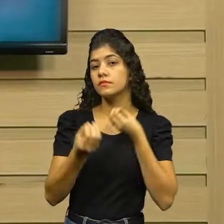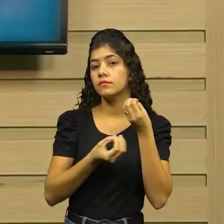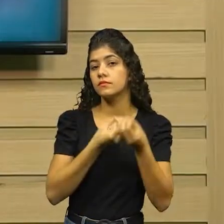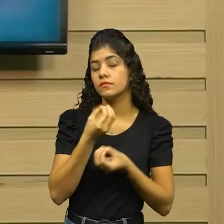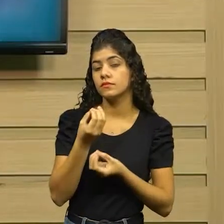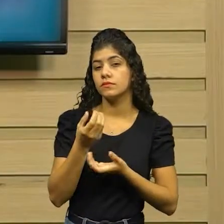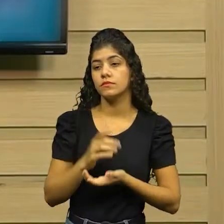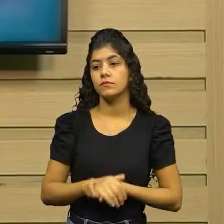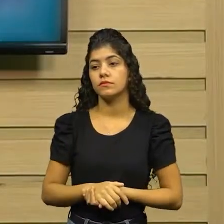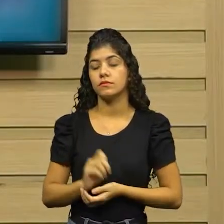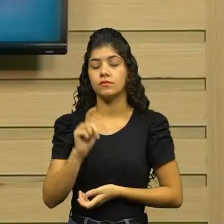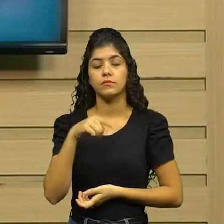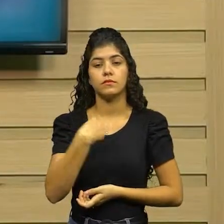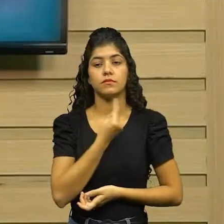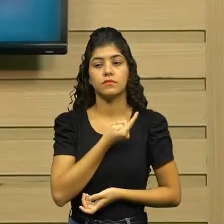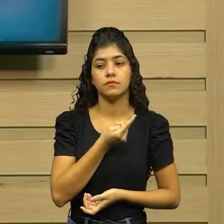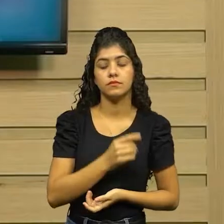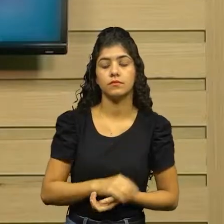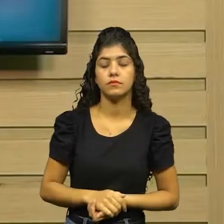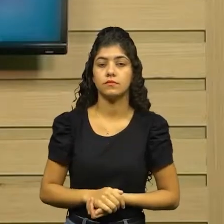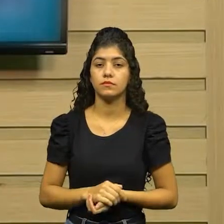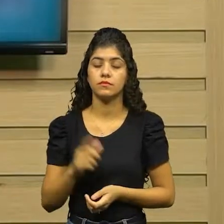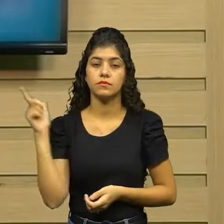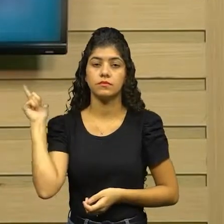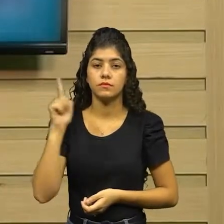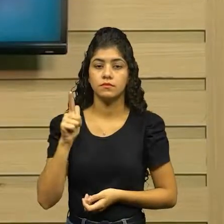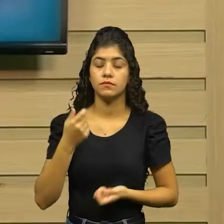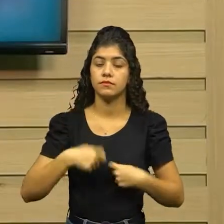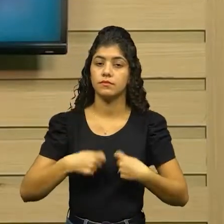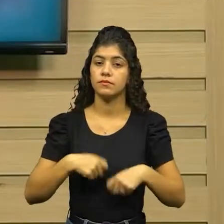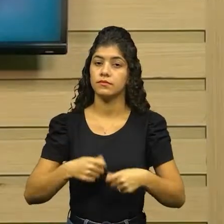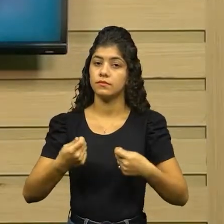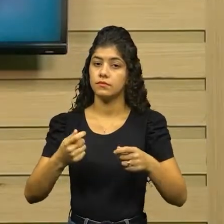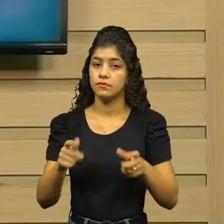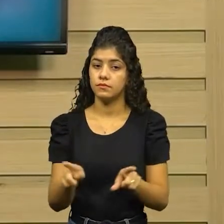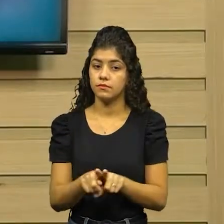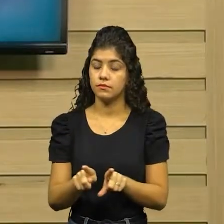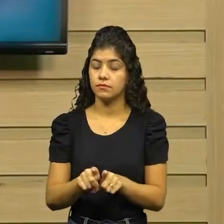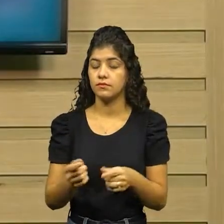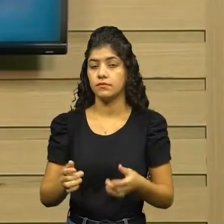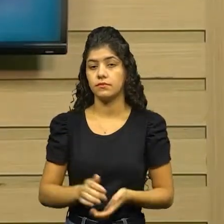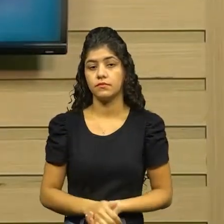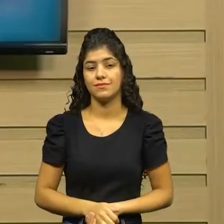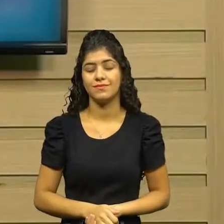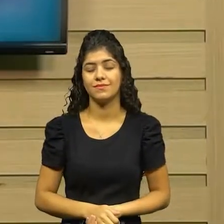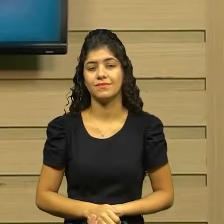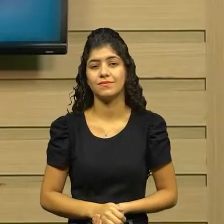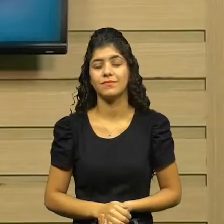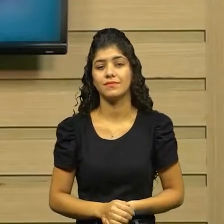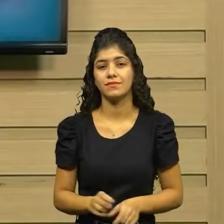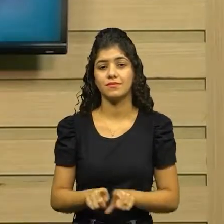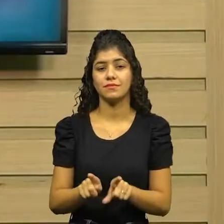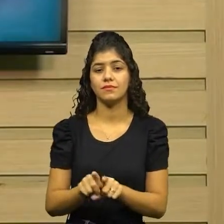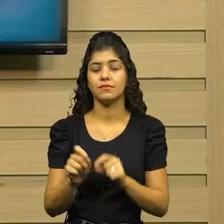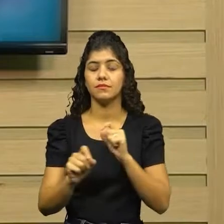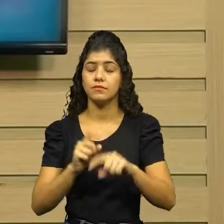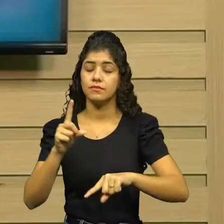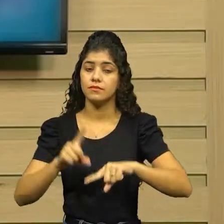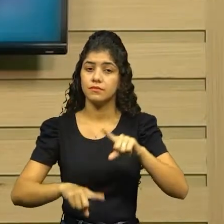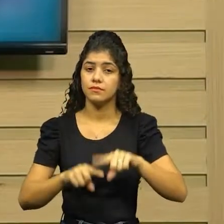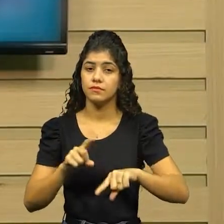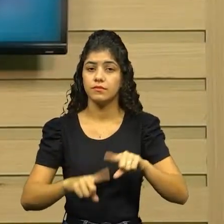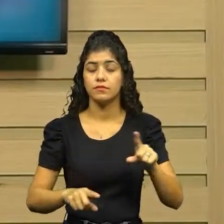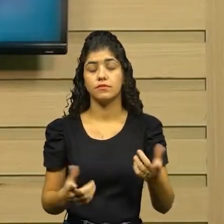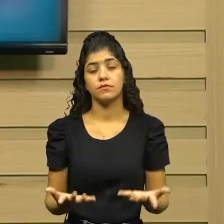chegar. Entenda uma coisa, existe uma necessidade, nós vamos falar isso mais na frente, existe um produto a sendo